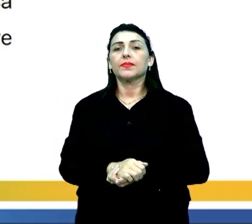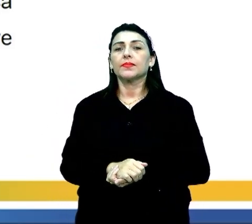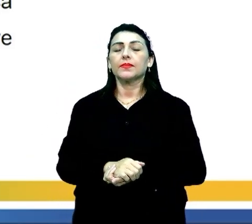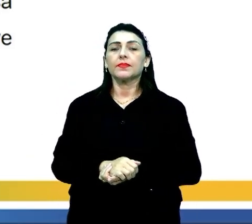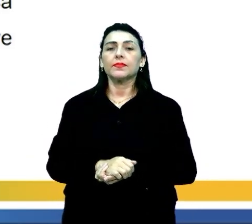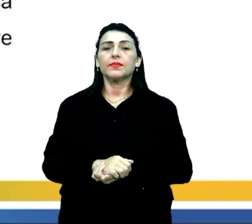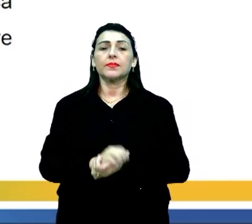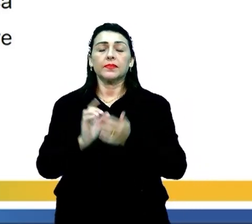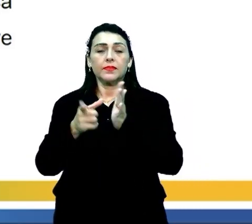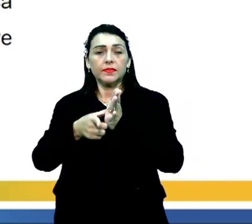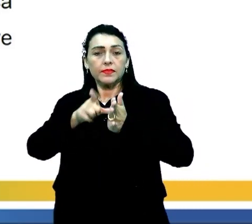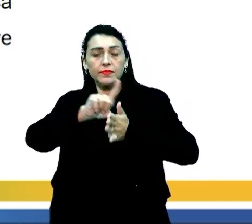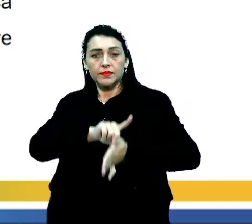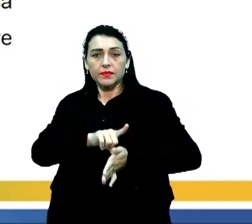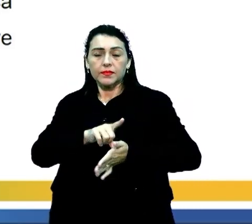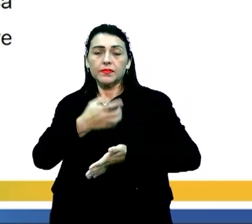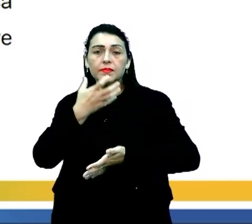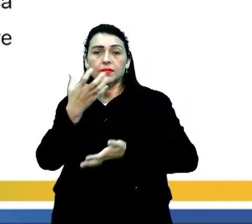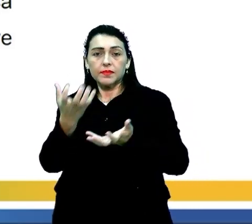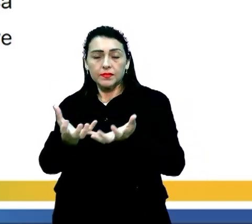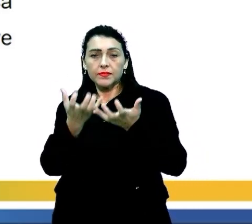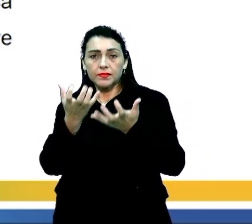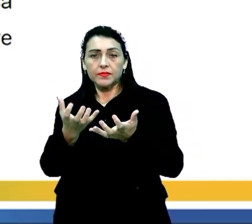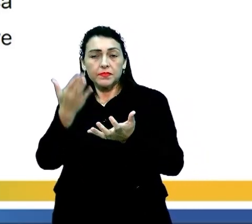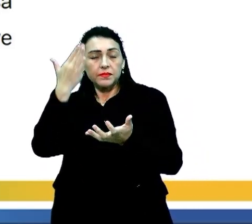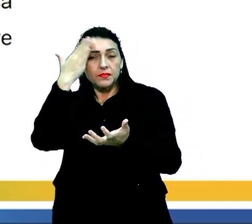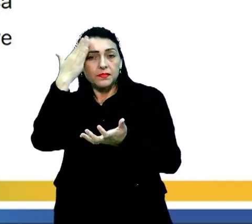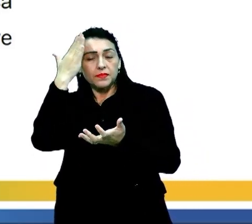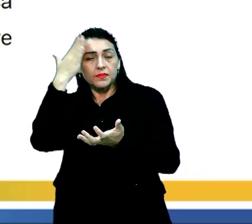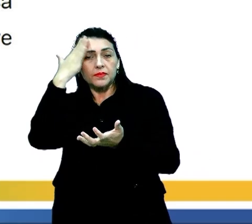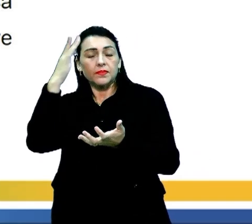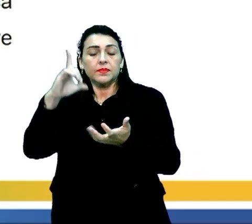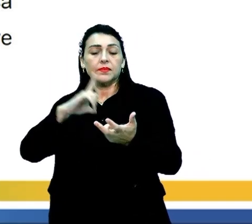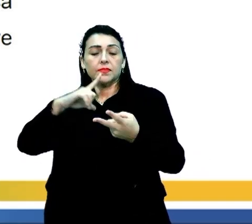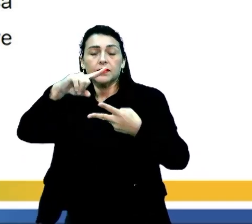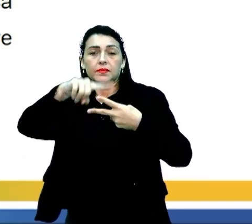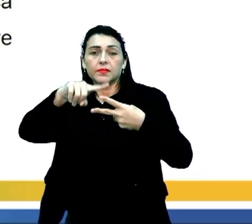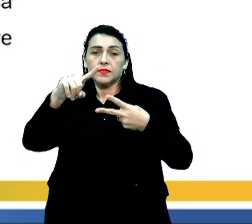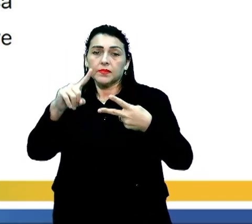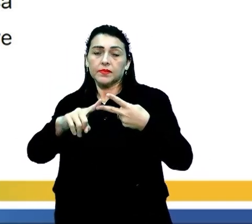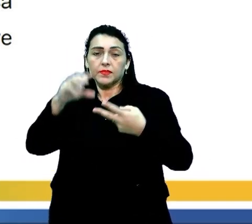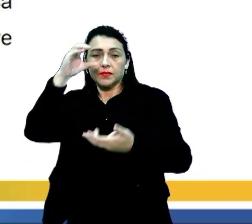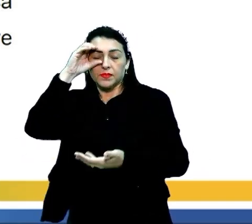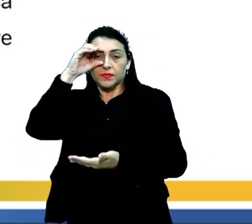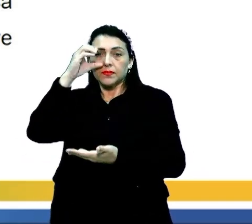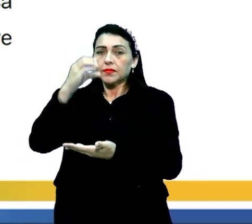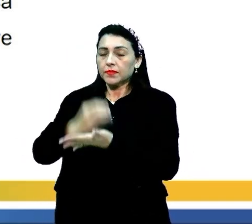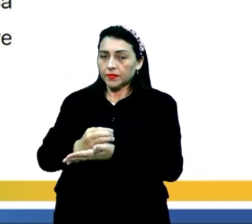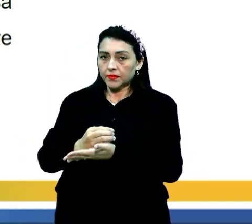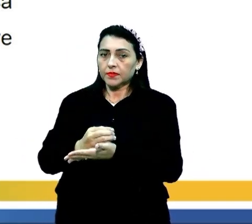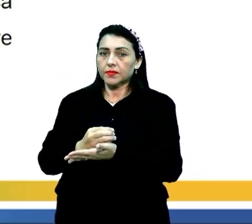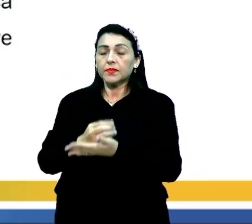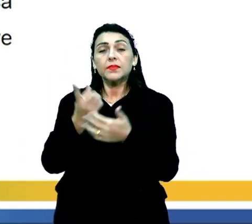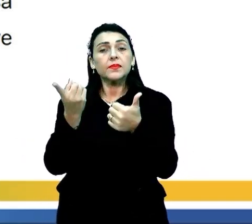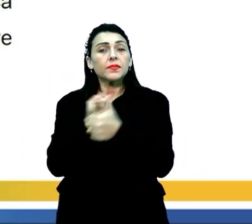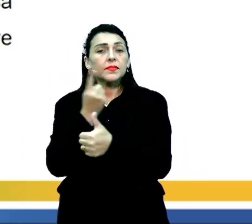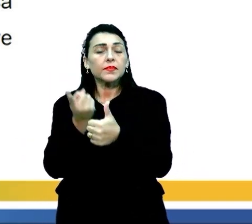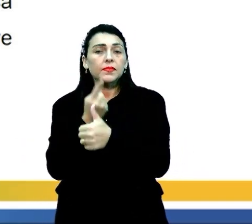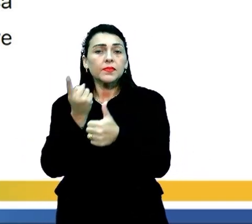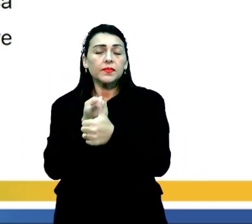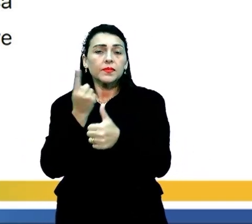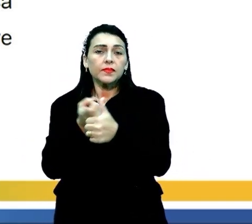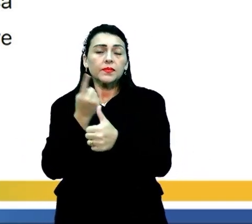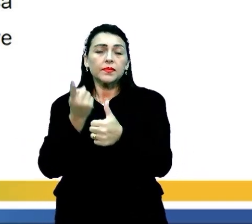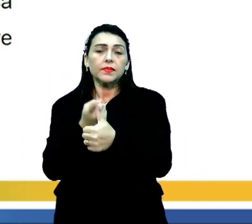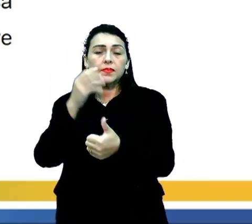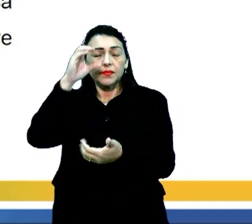E aí, antes de tudo, eu quero que vocês entendam que existem dois tipos de teses. E aí, a primeira delas